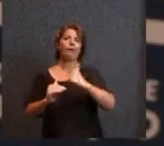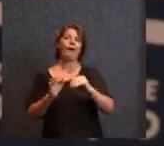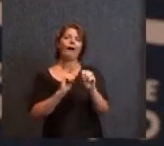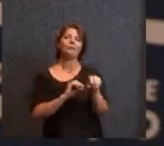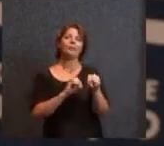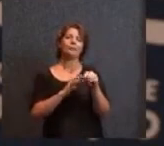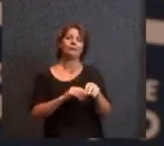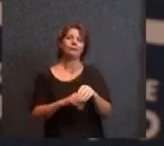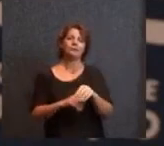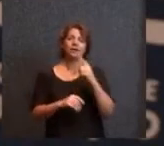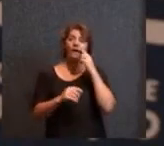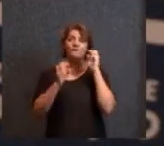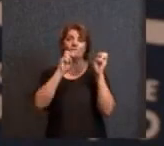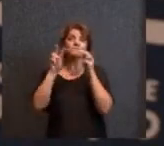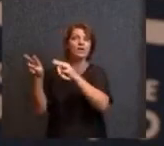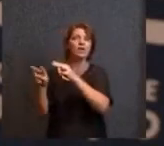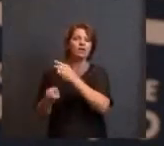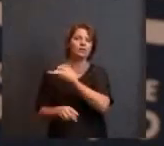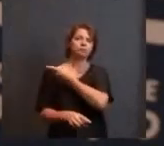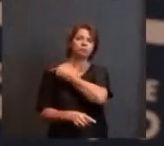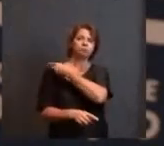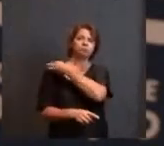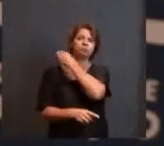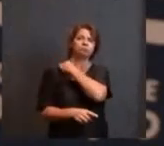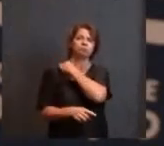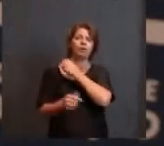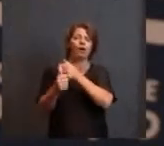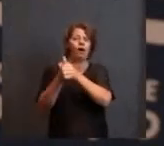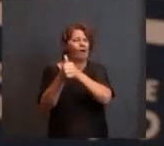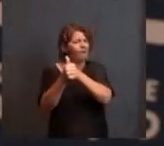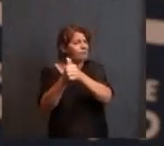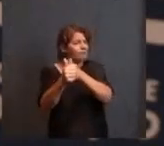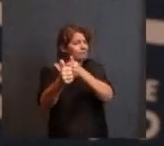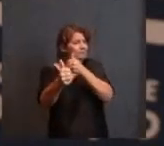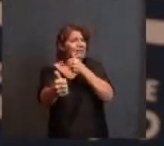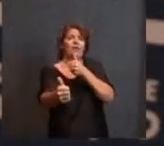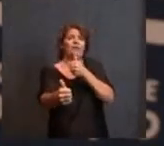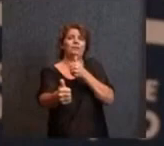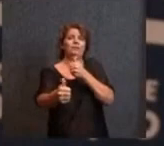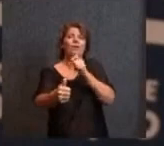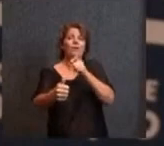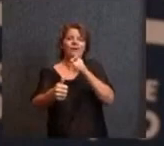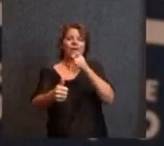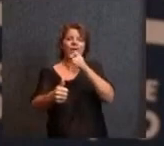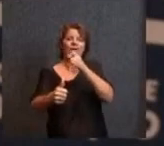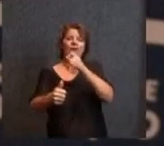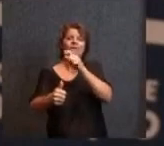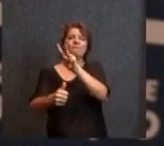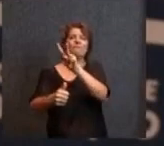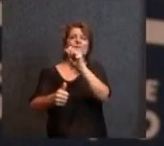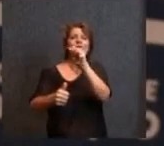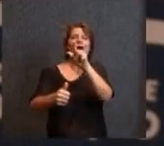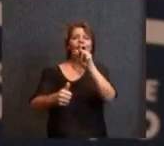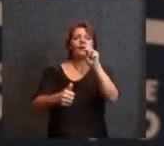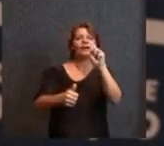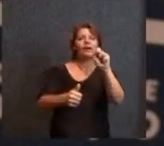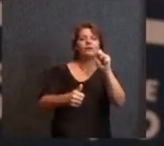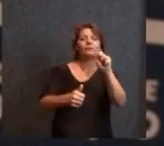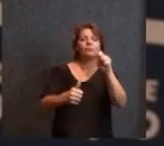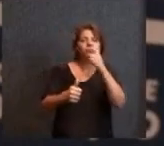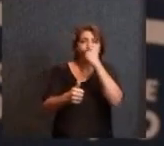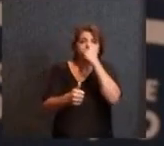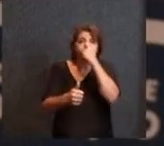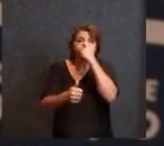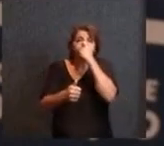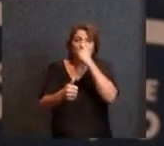ensino médio. Há um atraso enorme com relação à ocupação de vagas para o próprio ensino médio. Isso